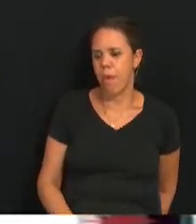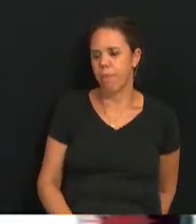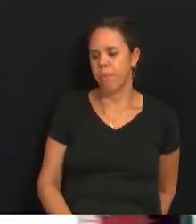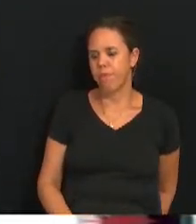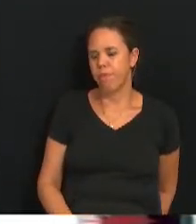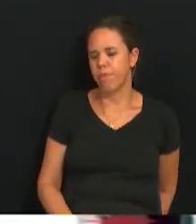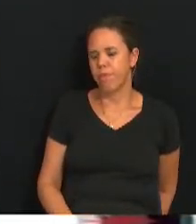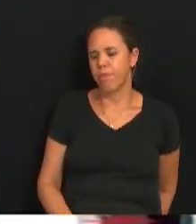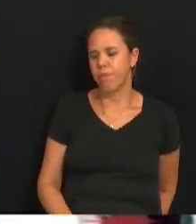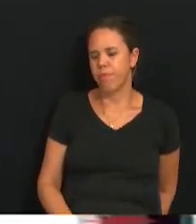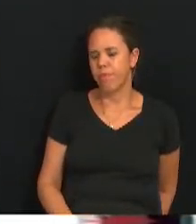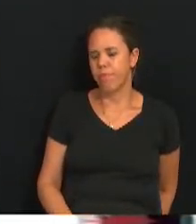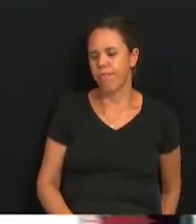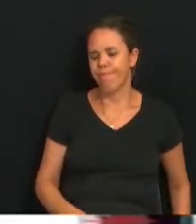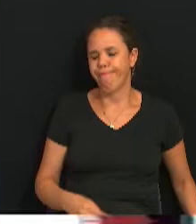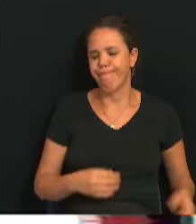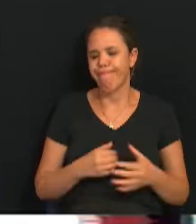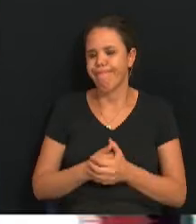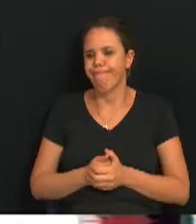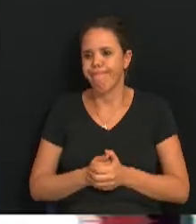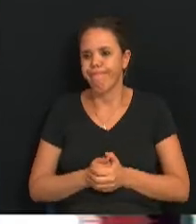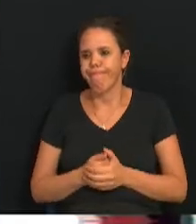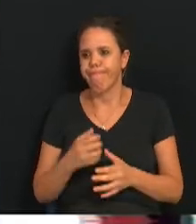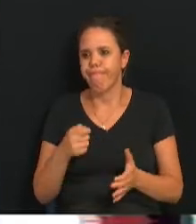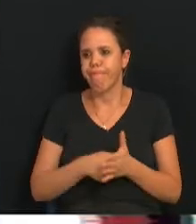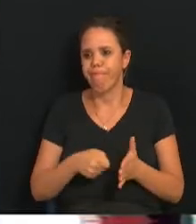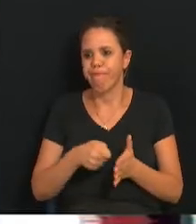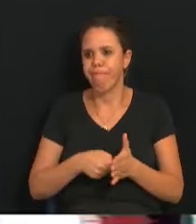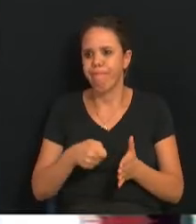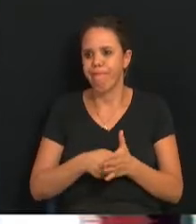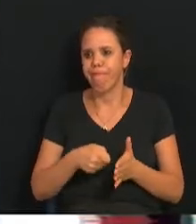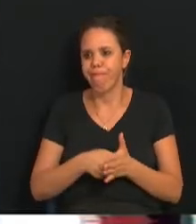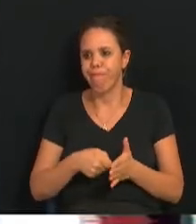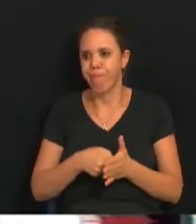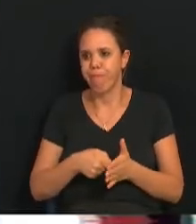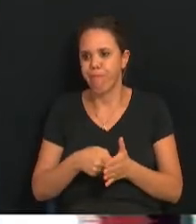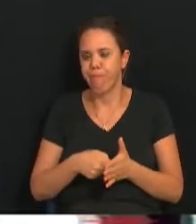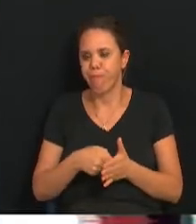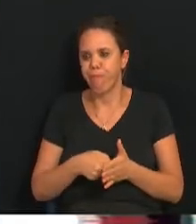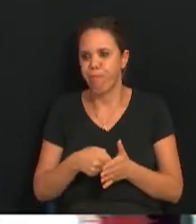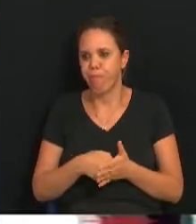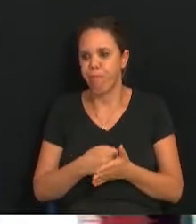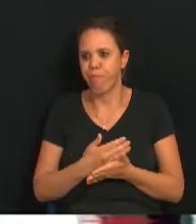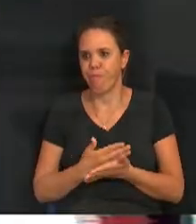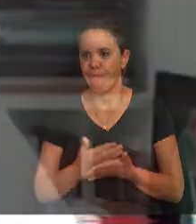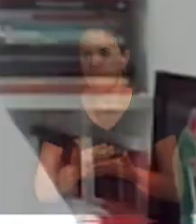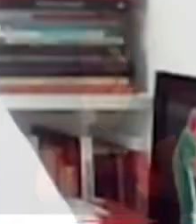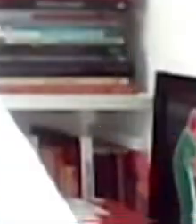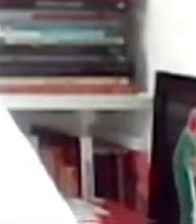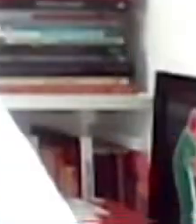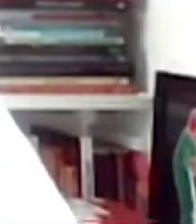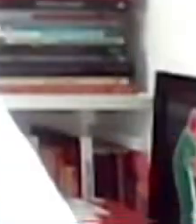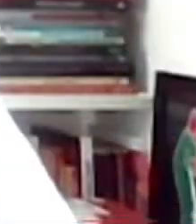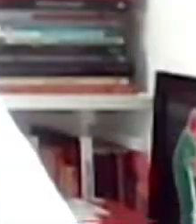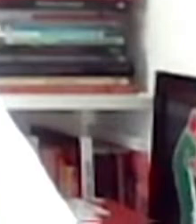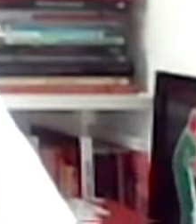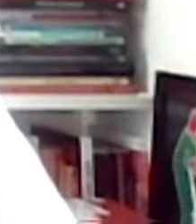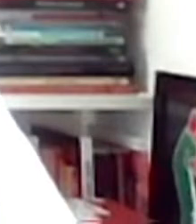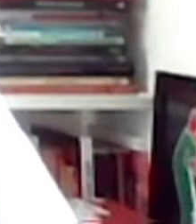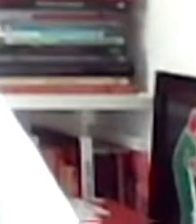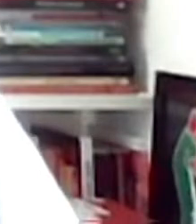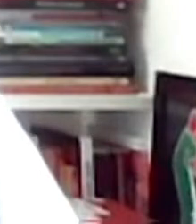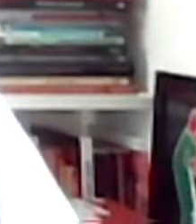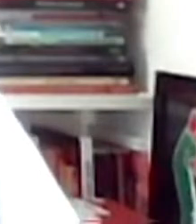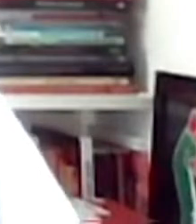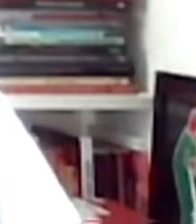disputa justamente a partir do acúmulo da luta dos movimentos. Eu iniciei com toda essa contextualização para